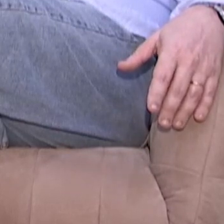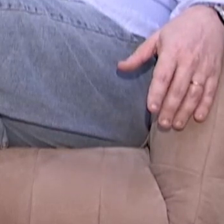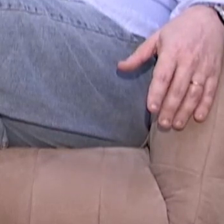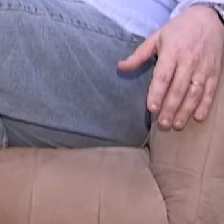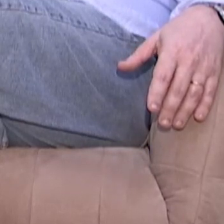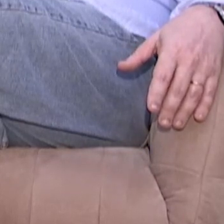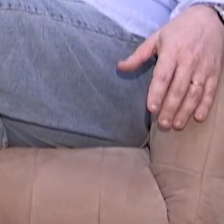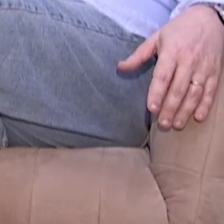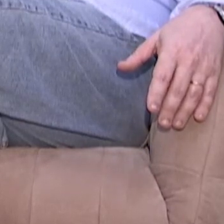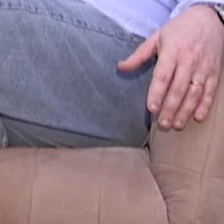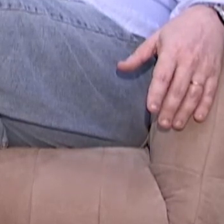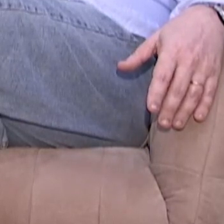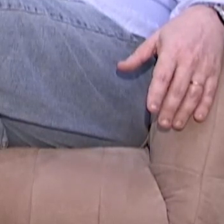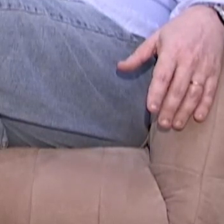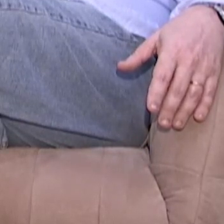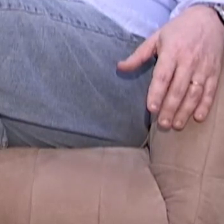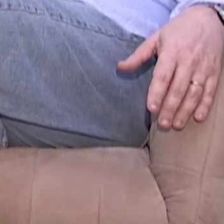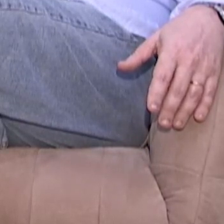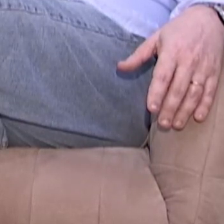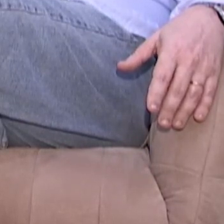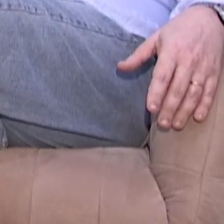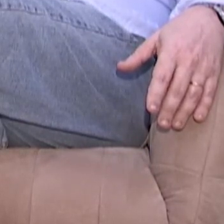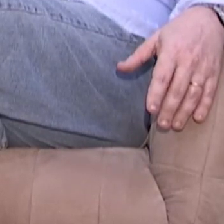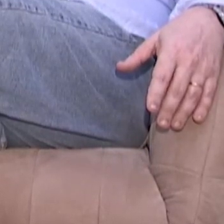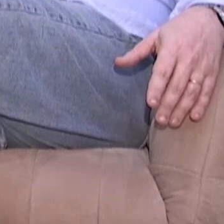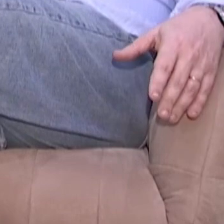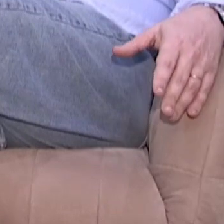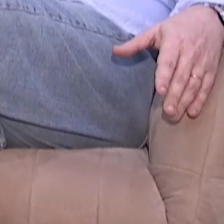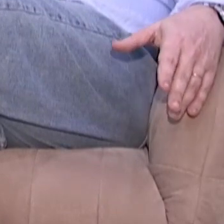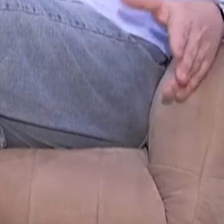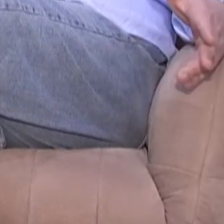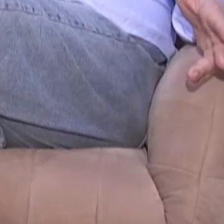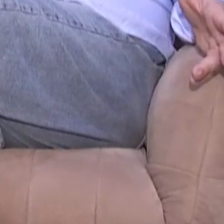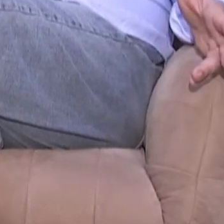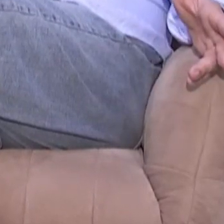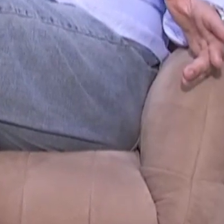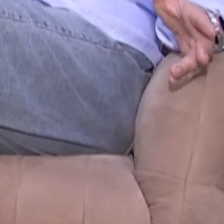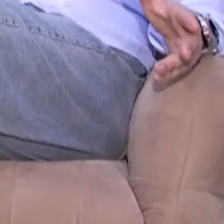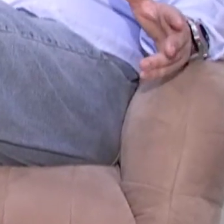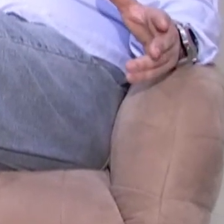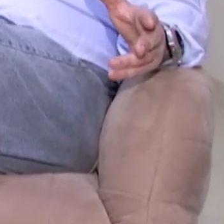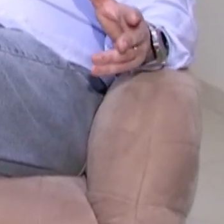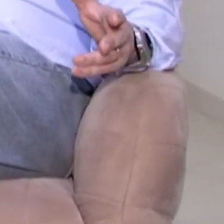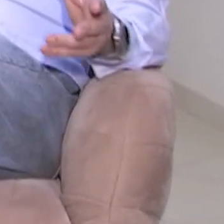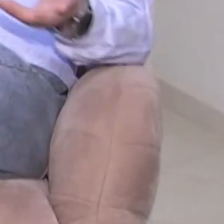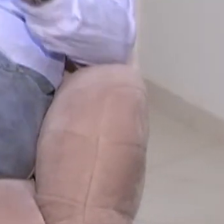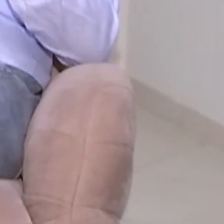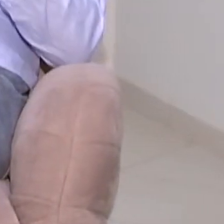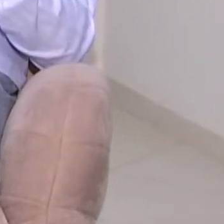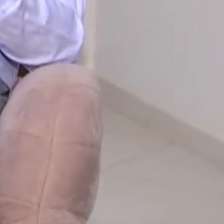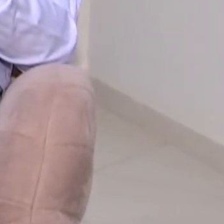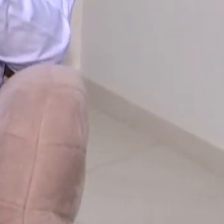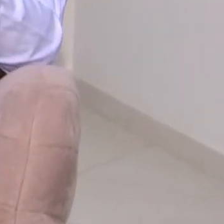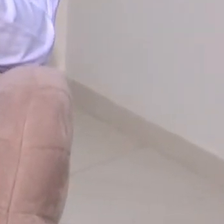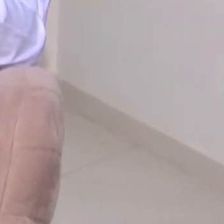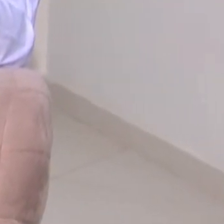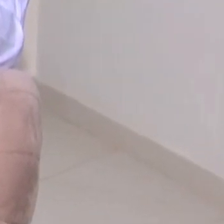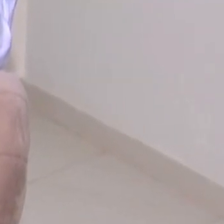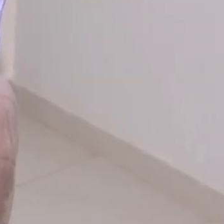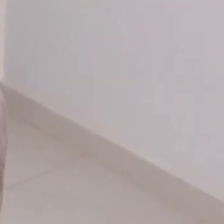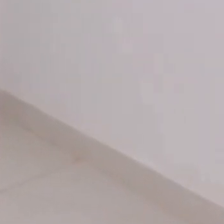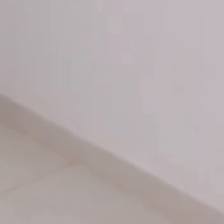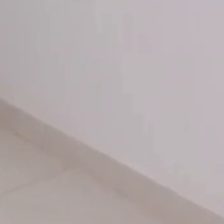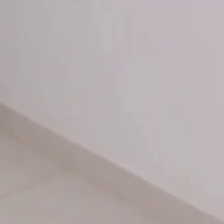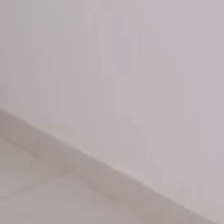do orçamento, de ter um controle financeiro. A gente está falando aqui da relação que